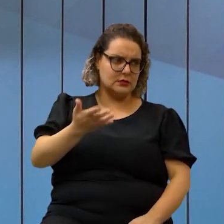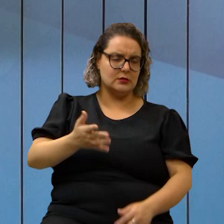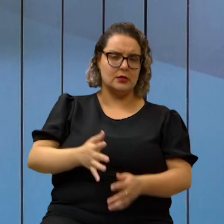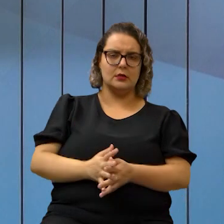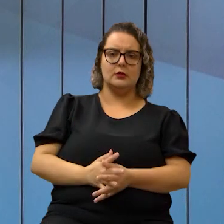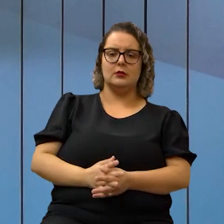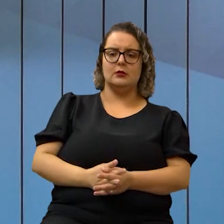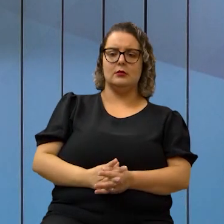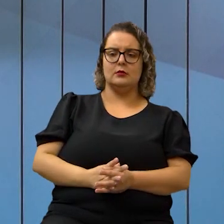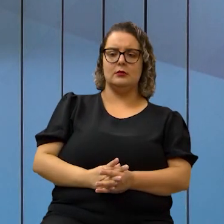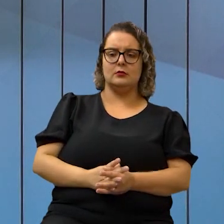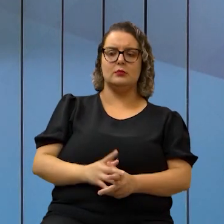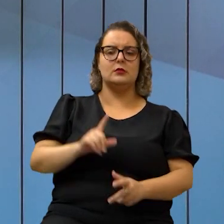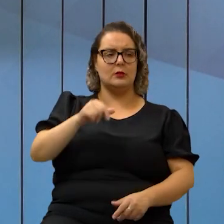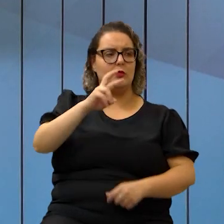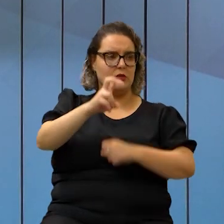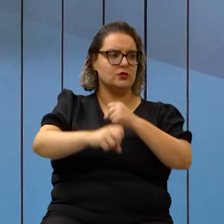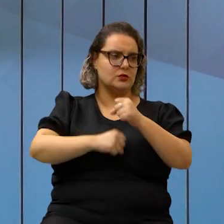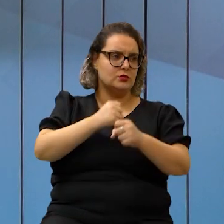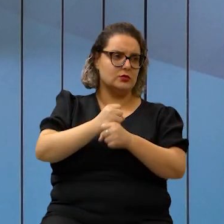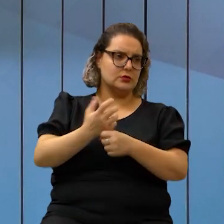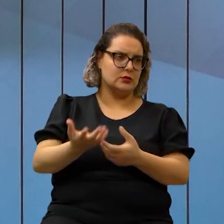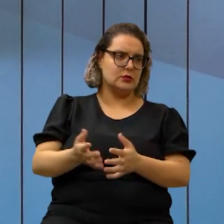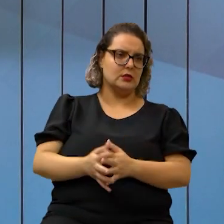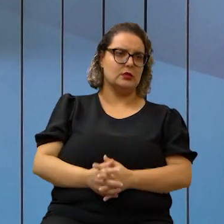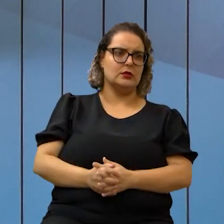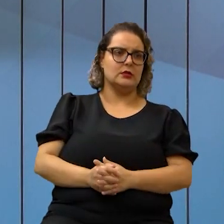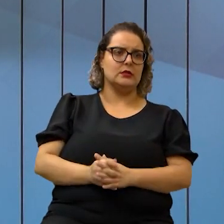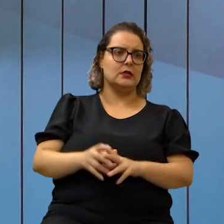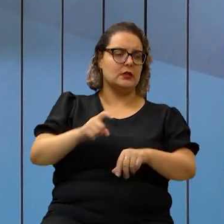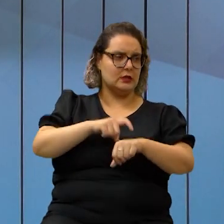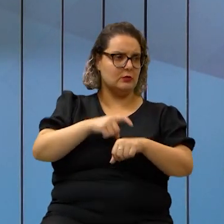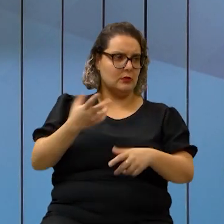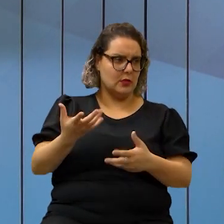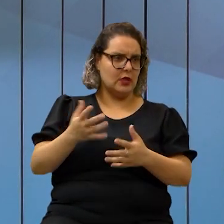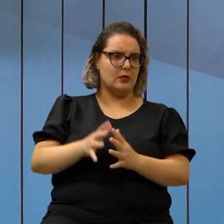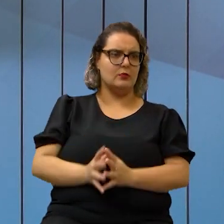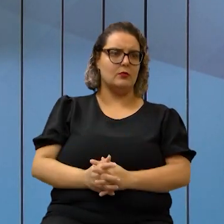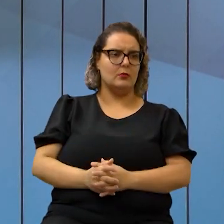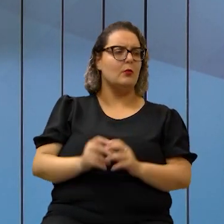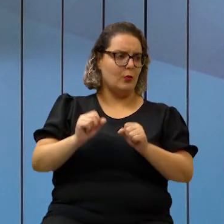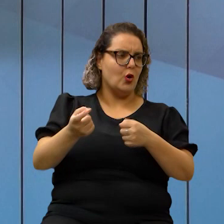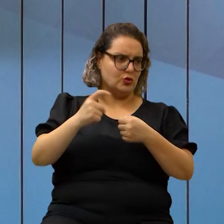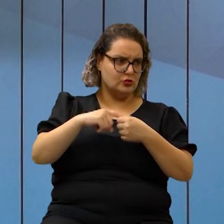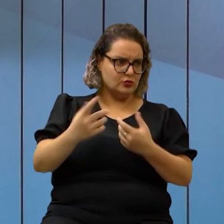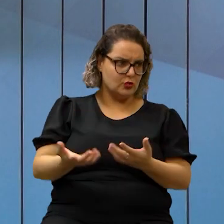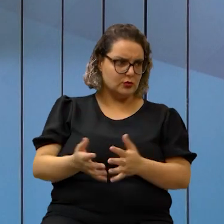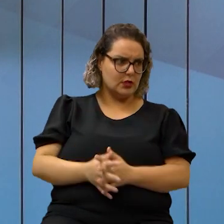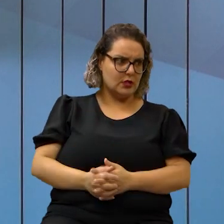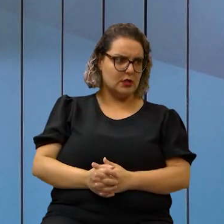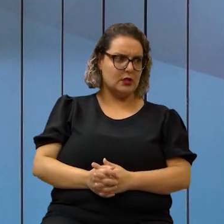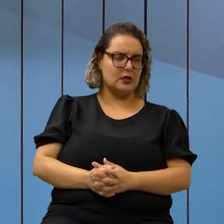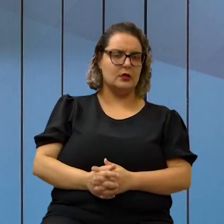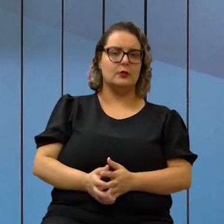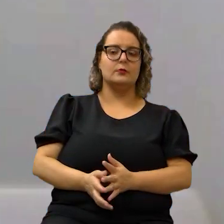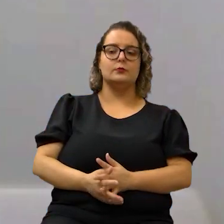falam? Mesmo após os 5 anos, né, daquele período, ele pode voltar ainda